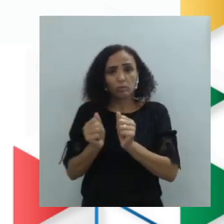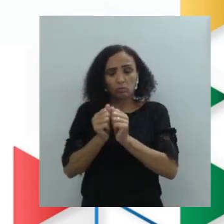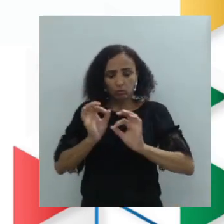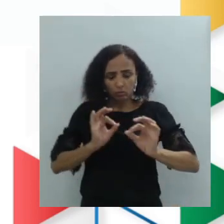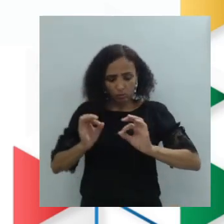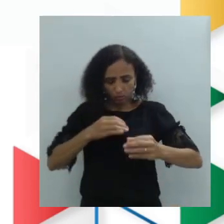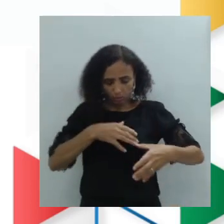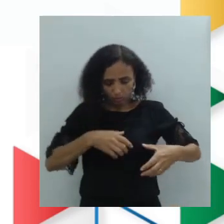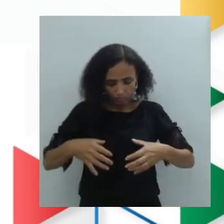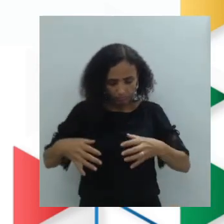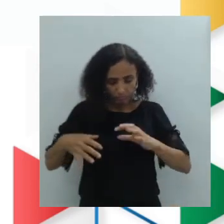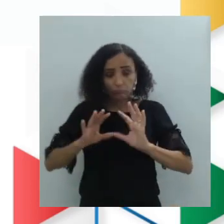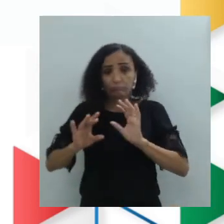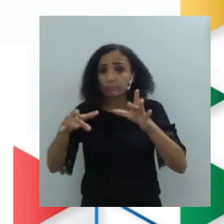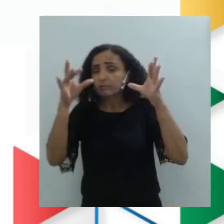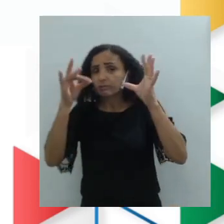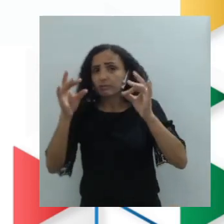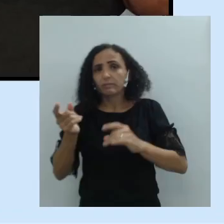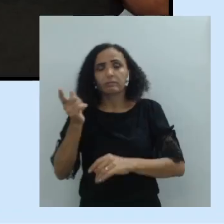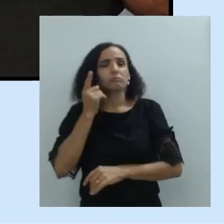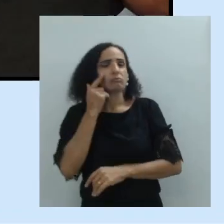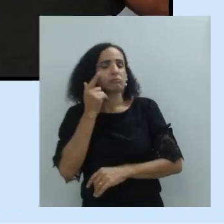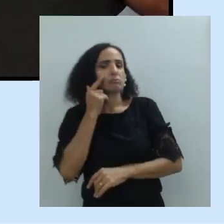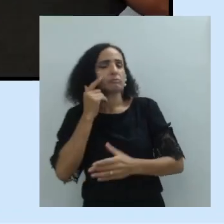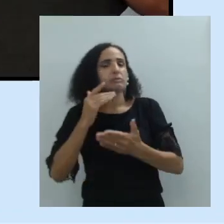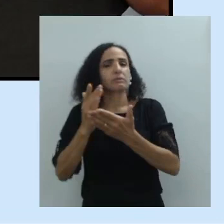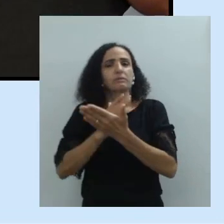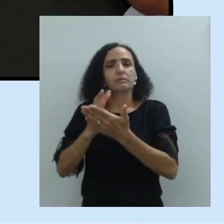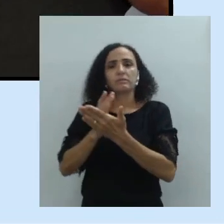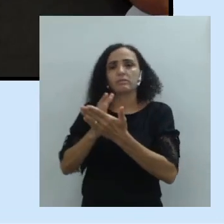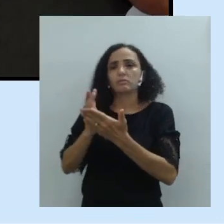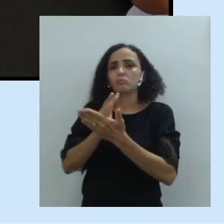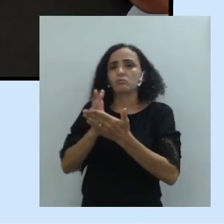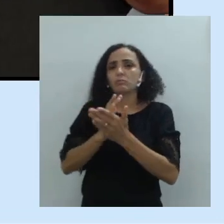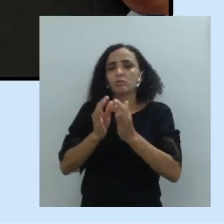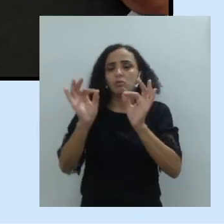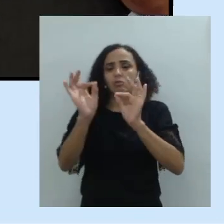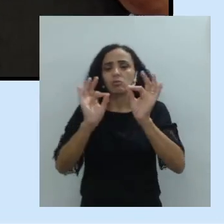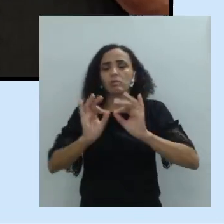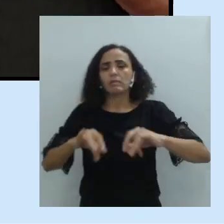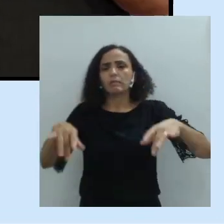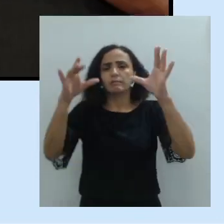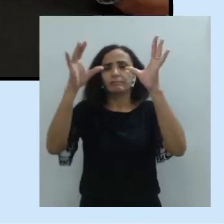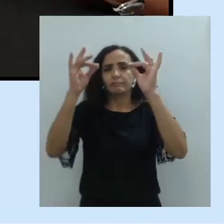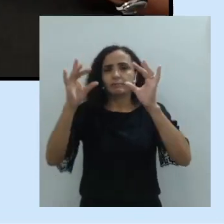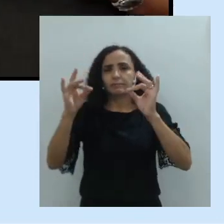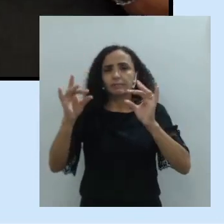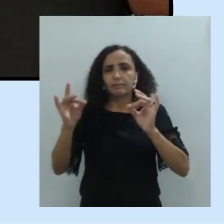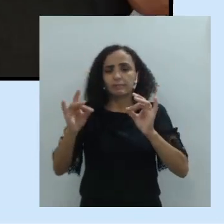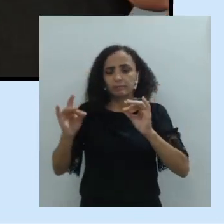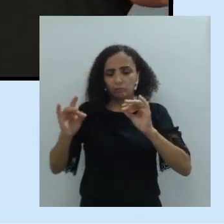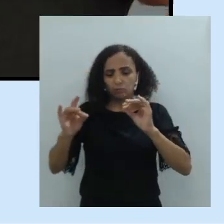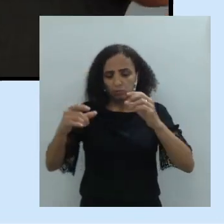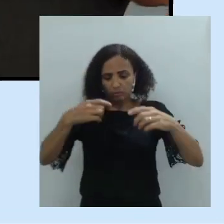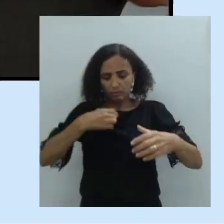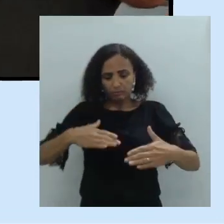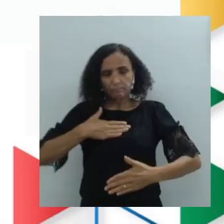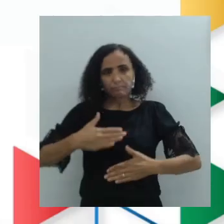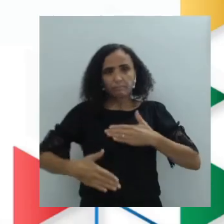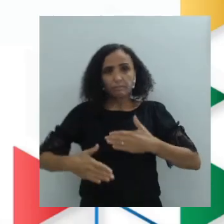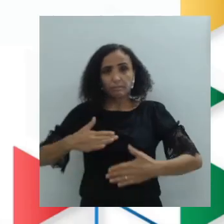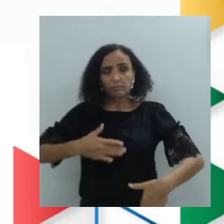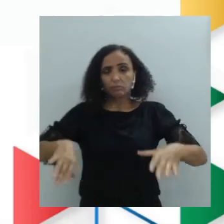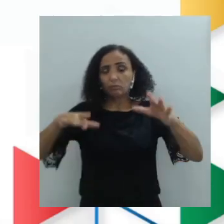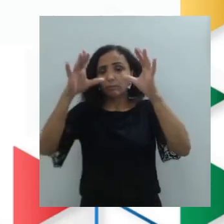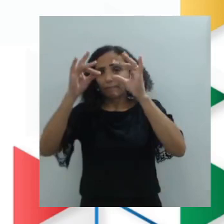o organismo. Então vamos lá observar um pequeno esquema dos níveis de organização do nosso corpo. Então a célula, ela